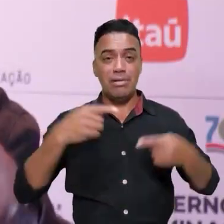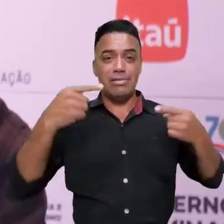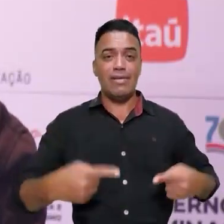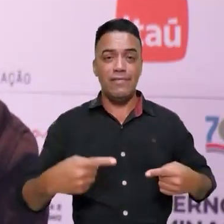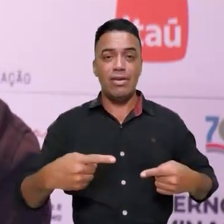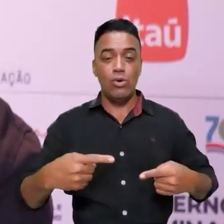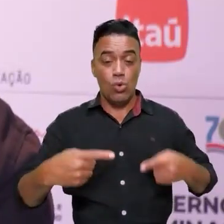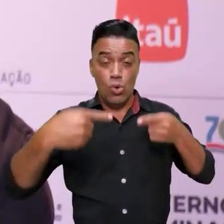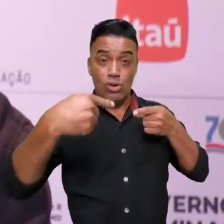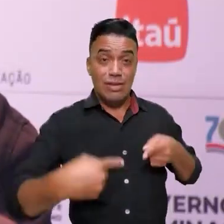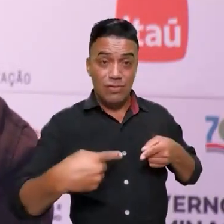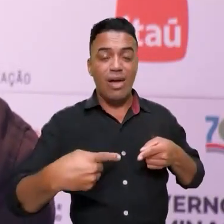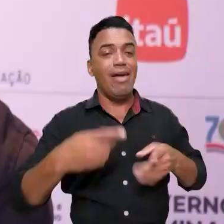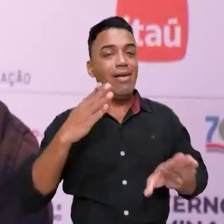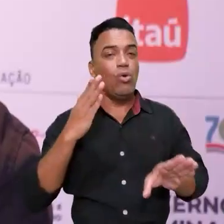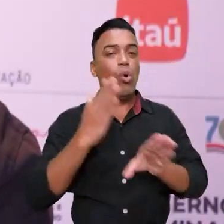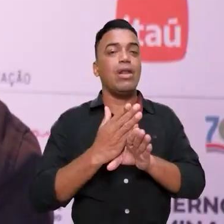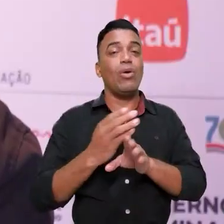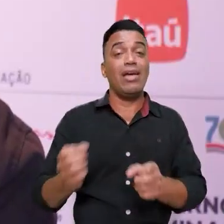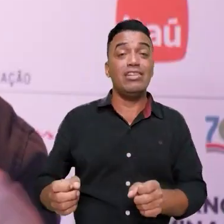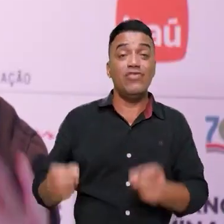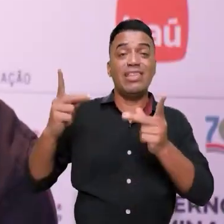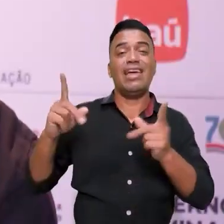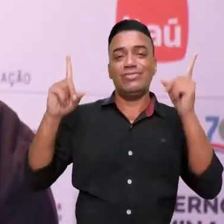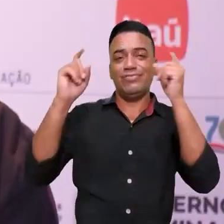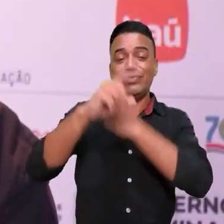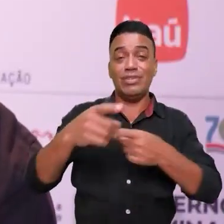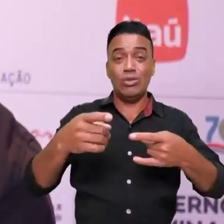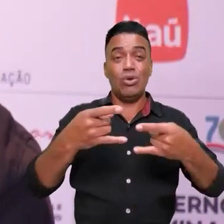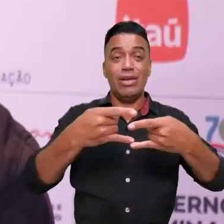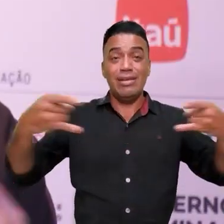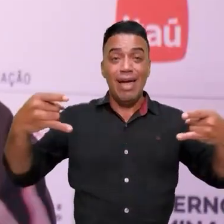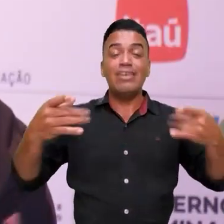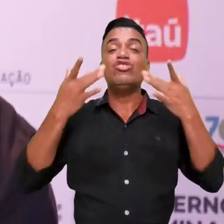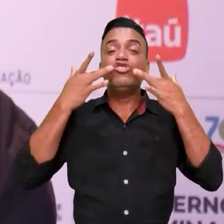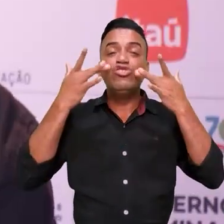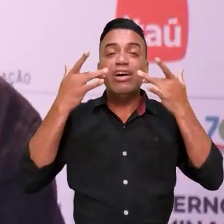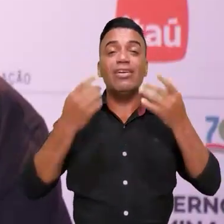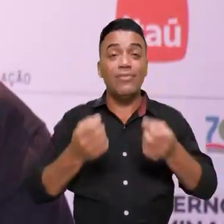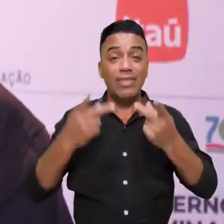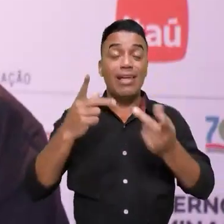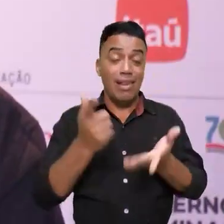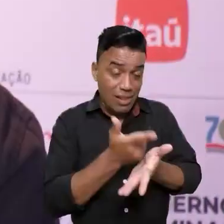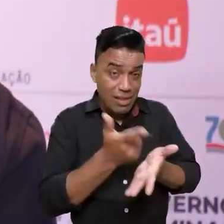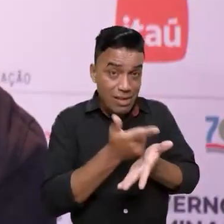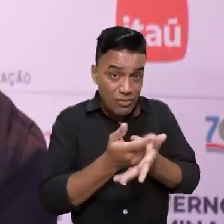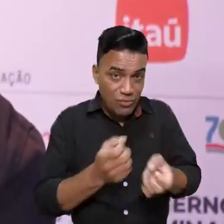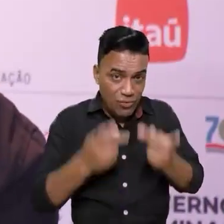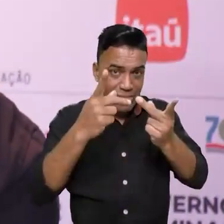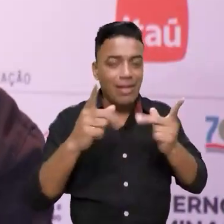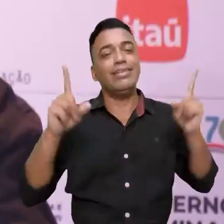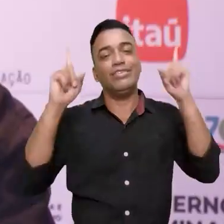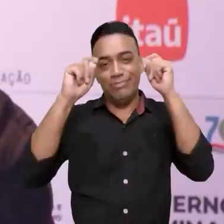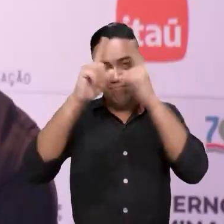é encontrar o que é mais difícil vender. É muito difícil vender ingresso de teatro, e eu estou descobrindo que é muito difícil vender livro. Então,